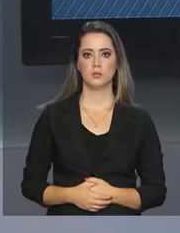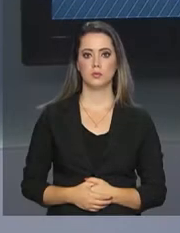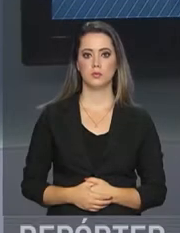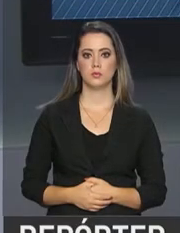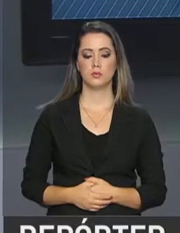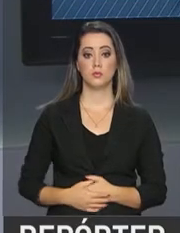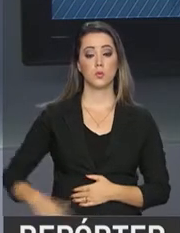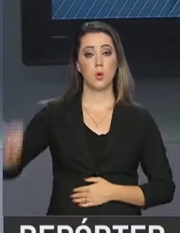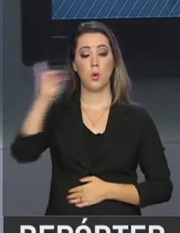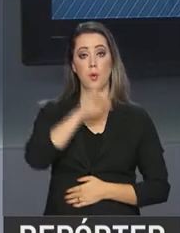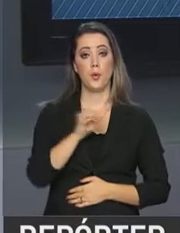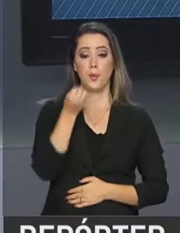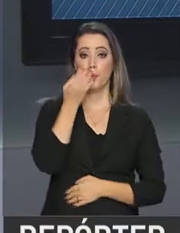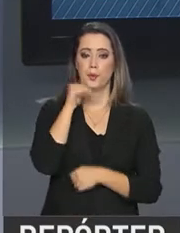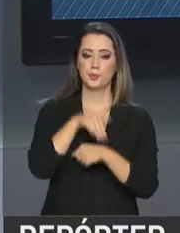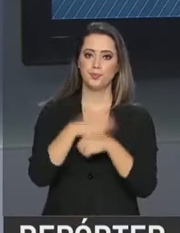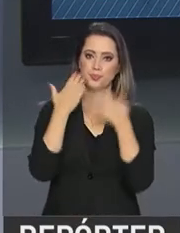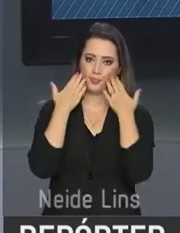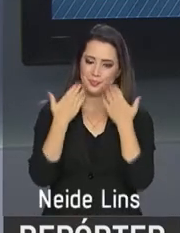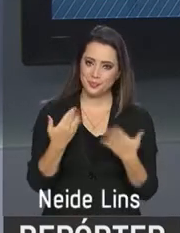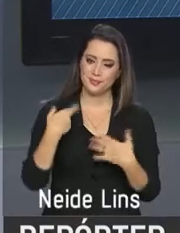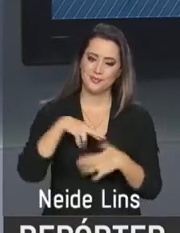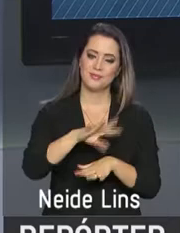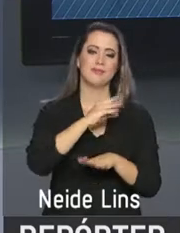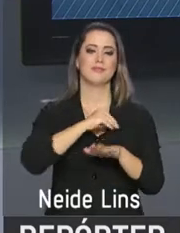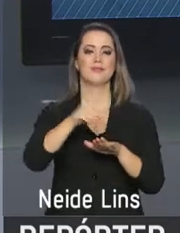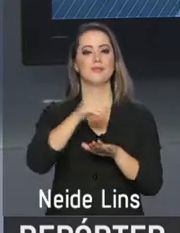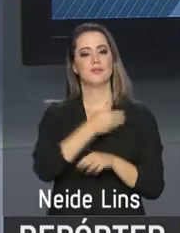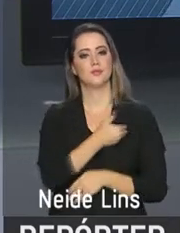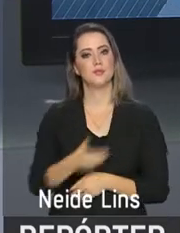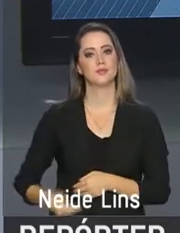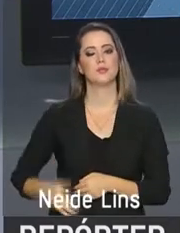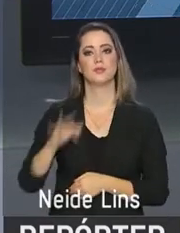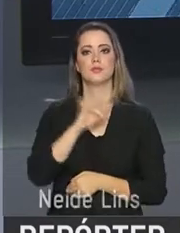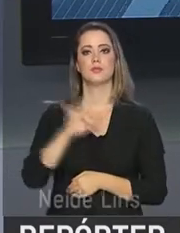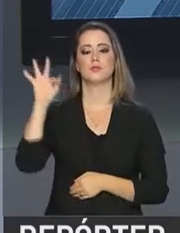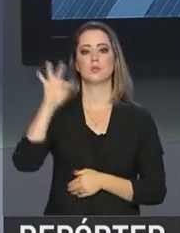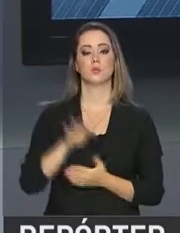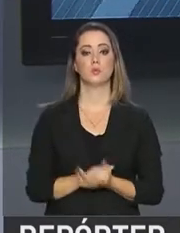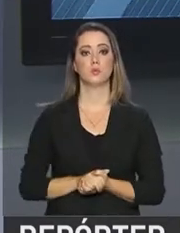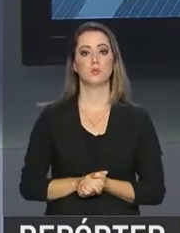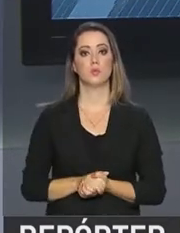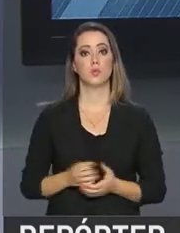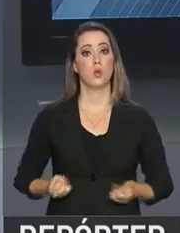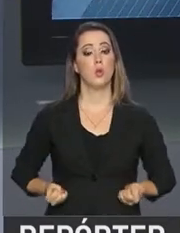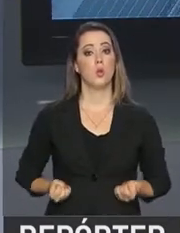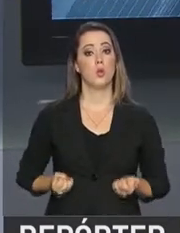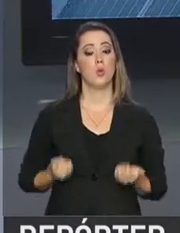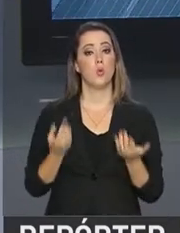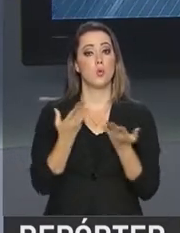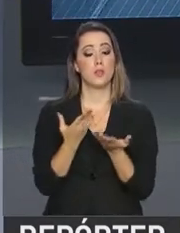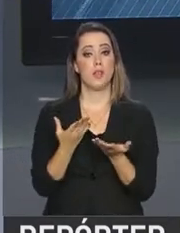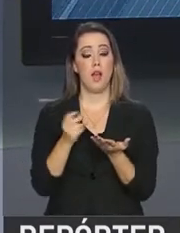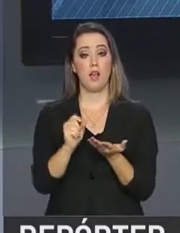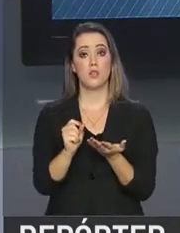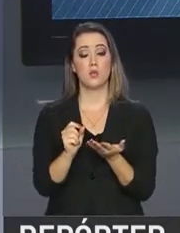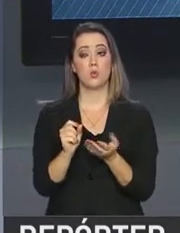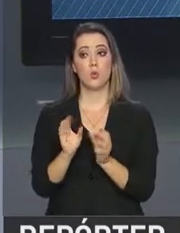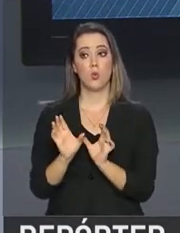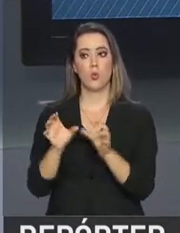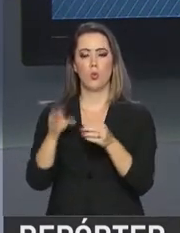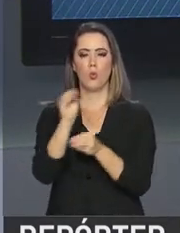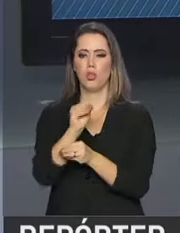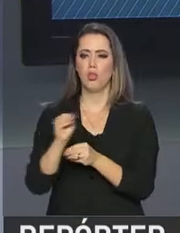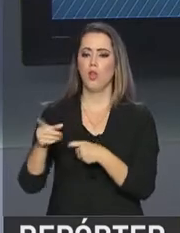olá boa noite no ar o repórter nbr com as notícias do governo federal os gastos com atendimentos médicos que